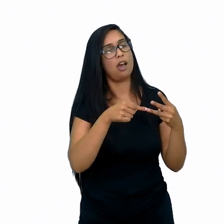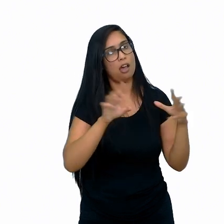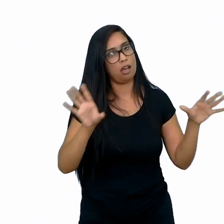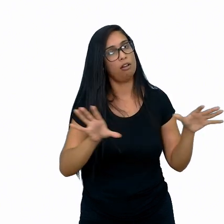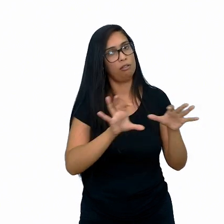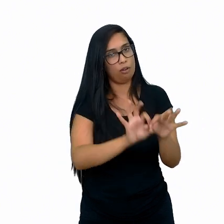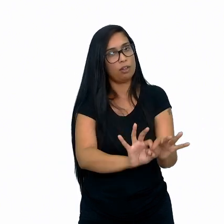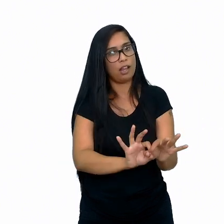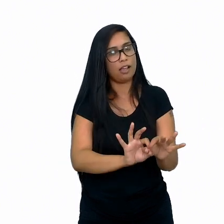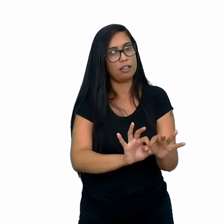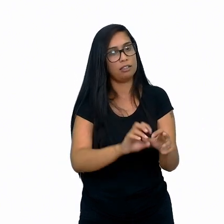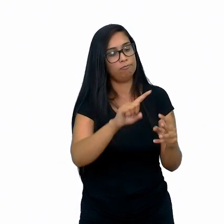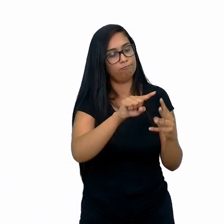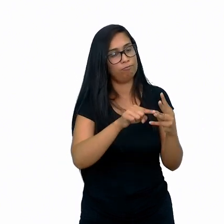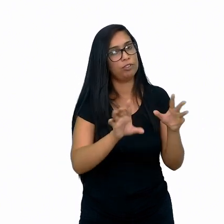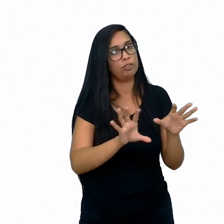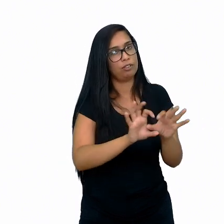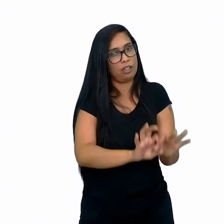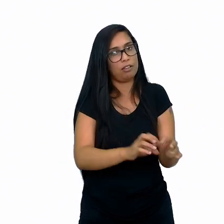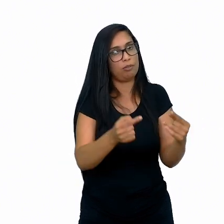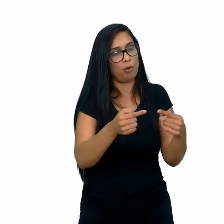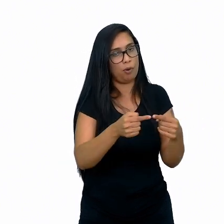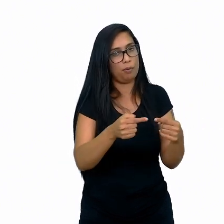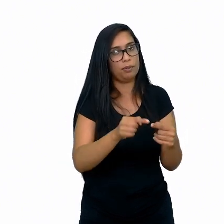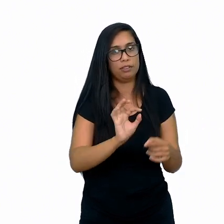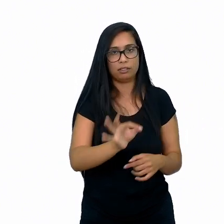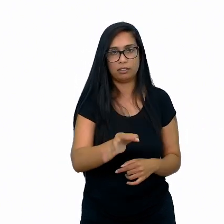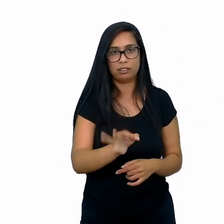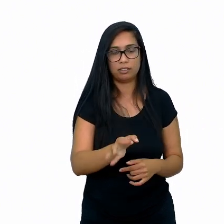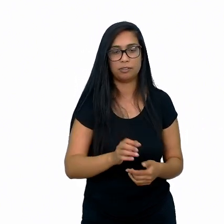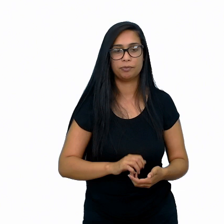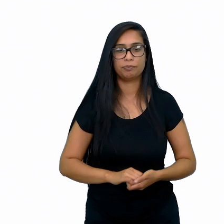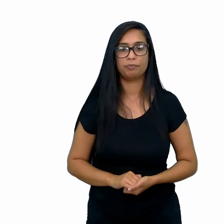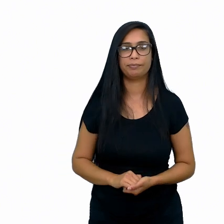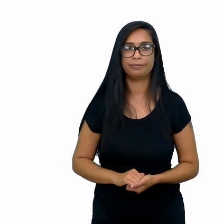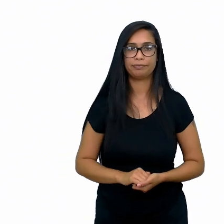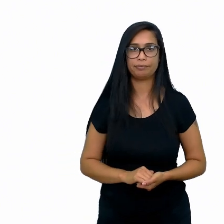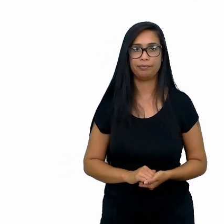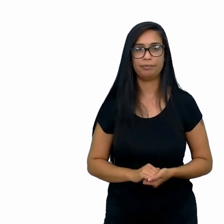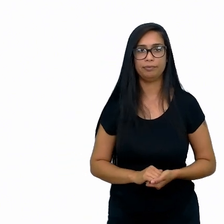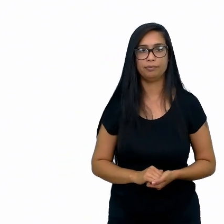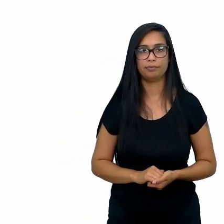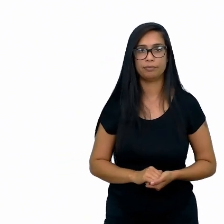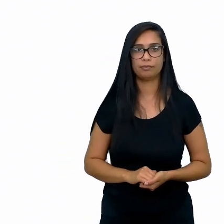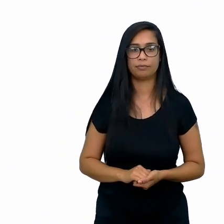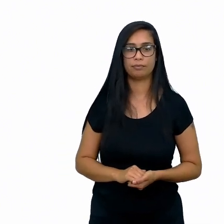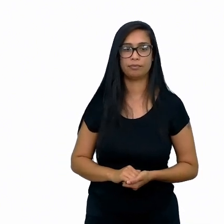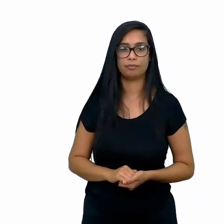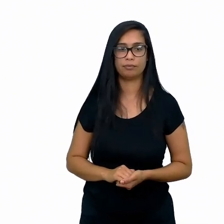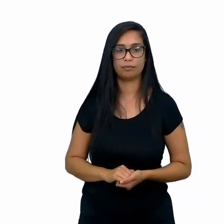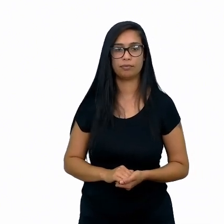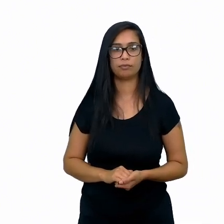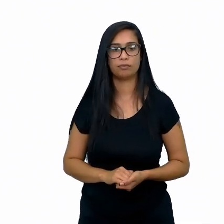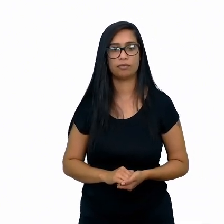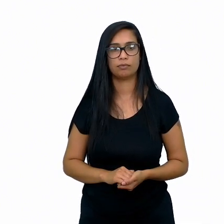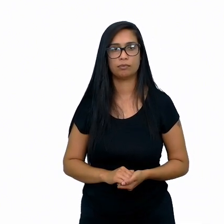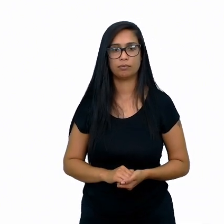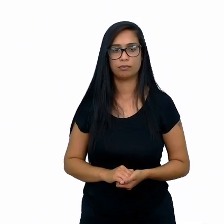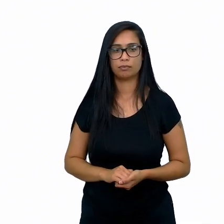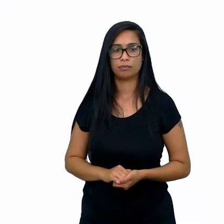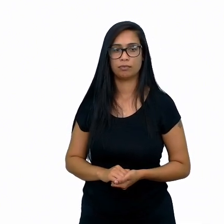de forma muito intensa, certo? Bom, no final aqui nós temos